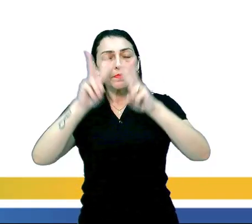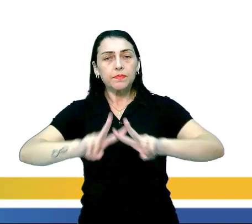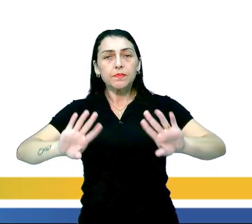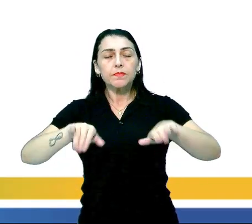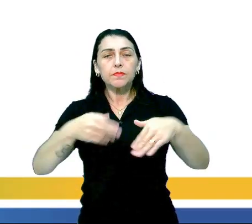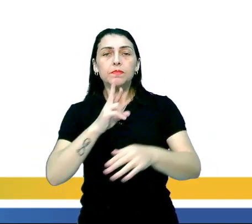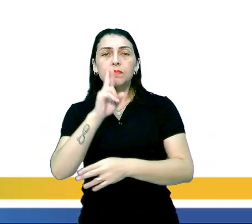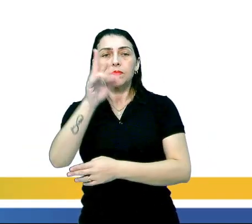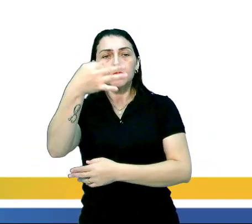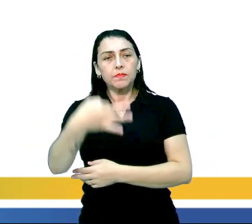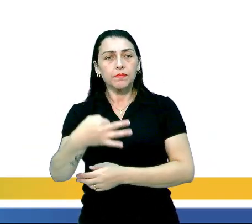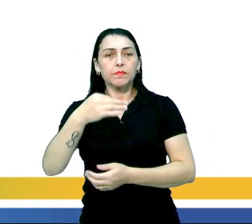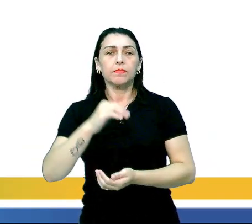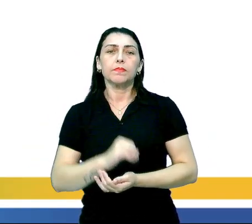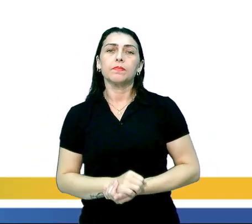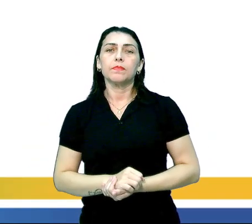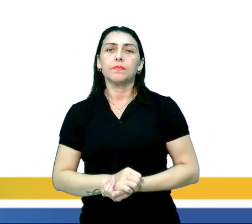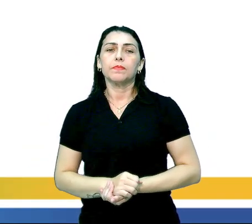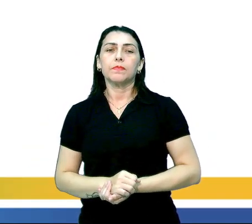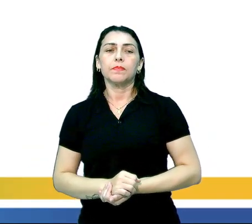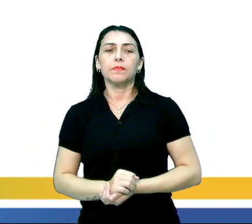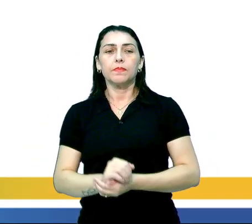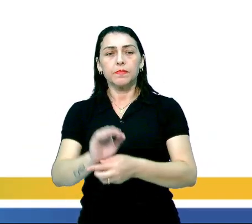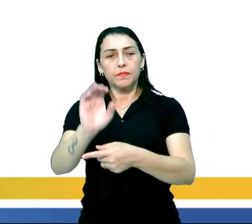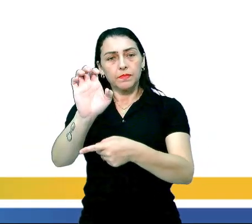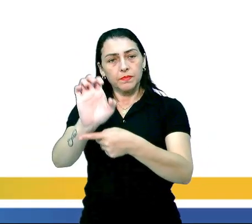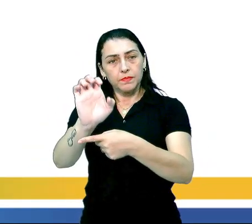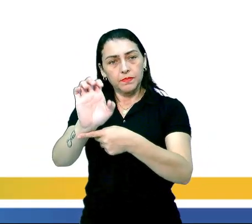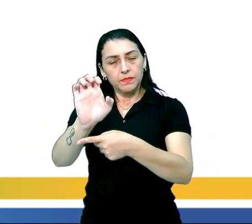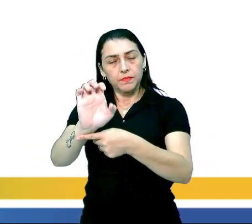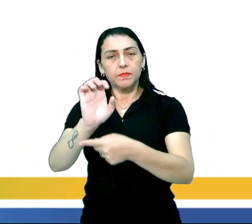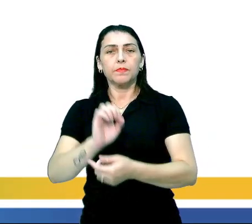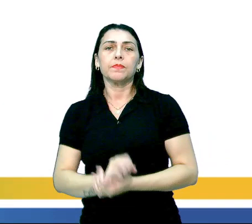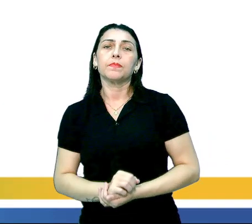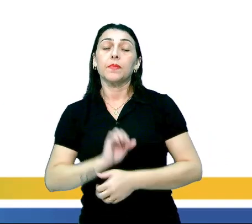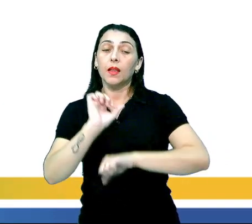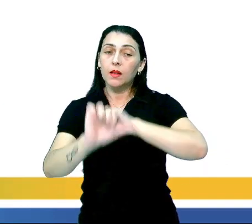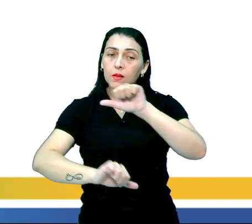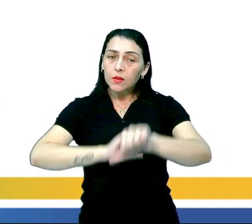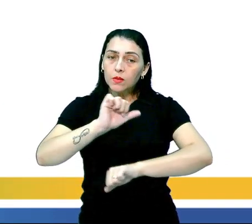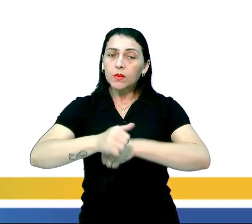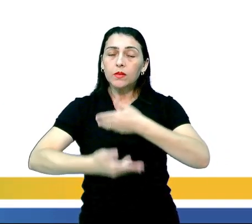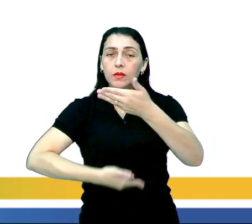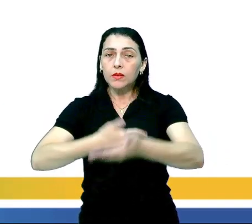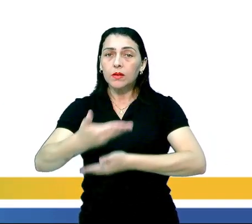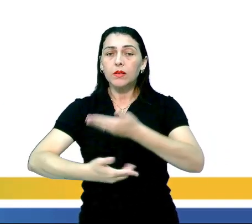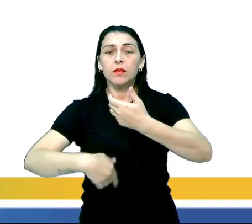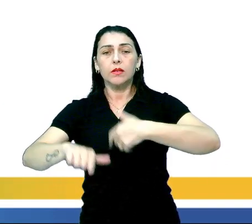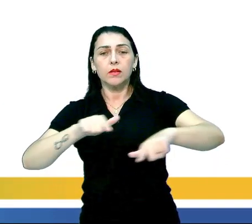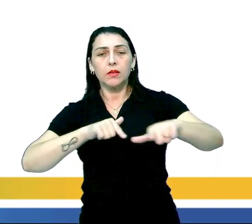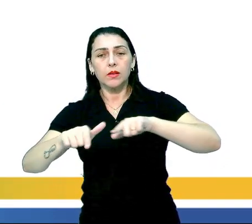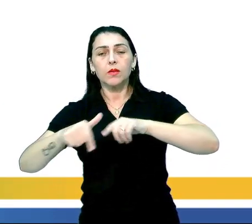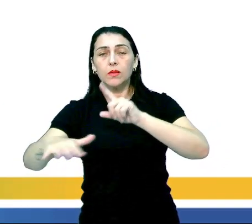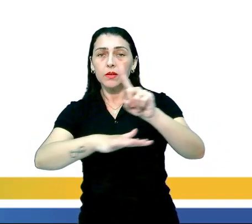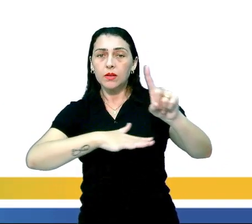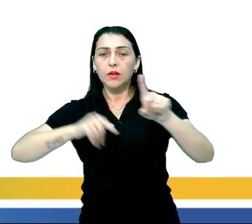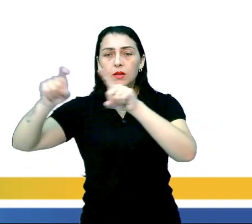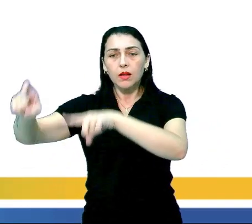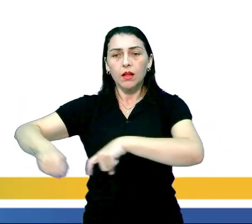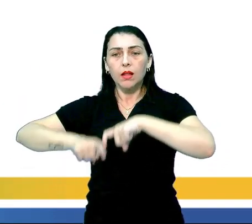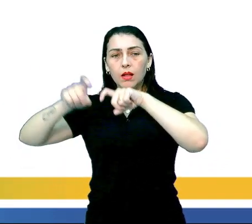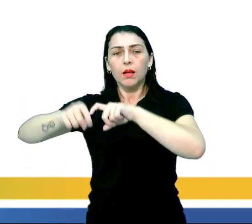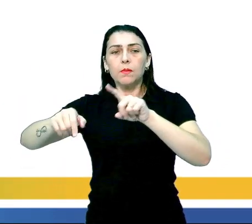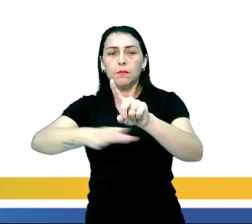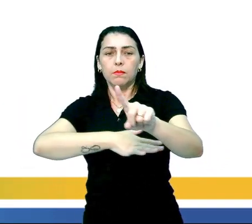qual a alternativa correta? Está expressa na letra E. A mudança das relações de trabalho da